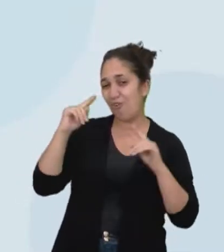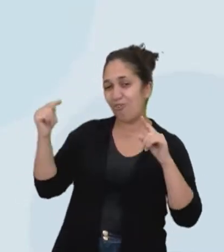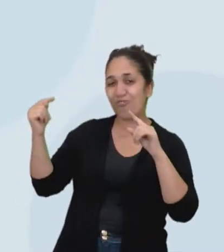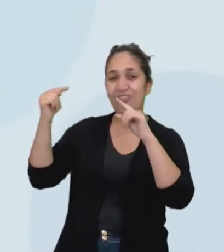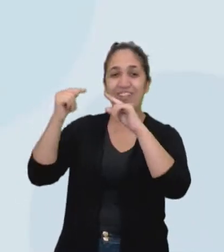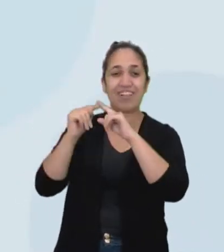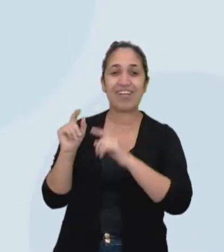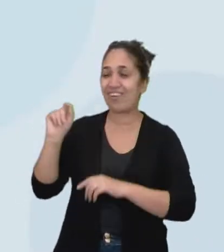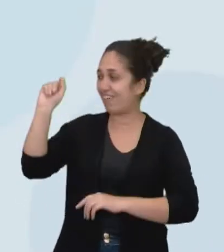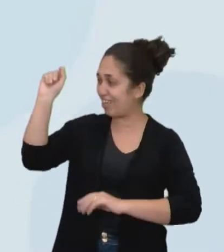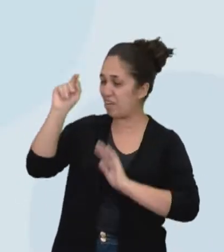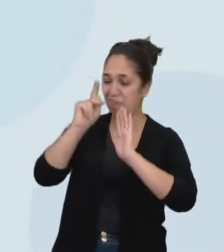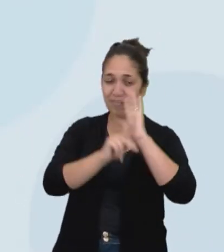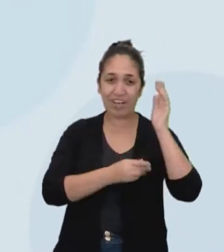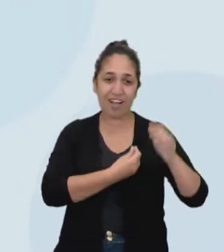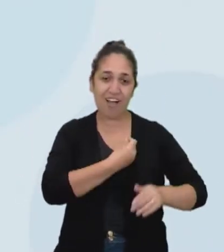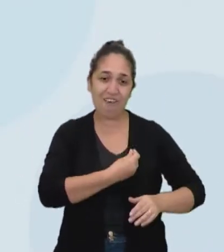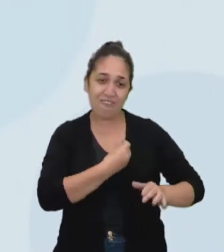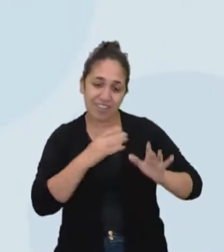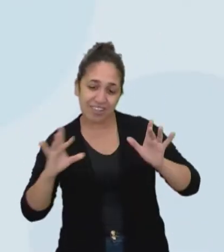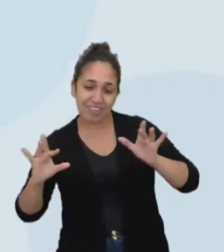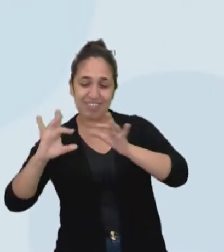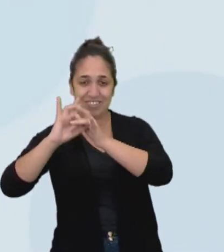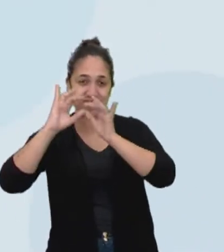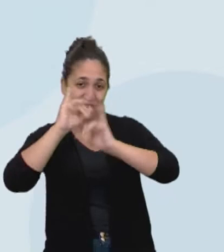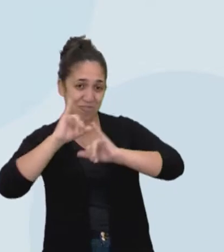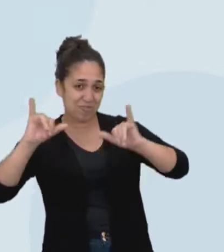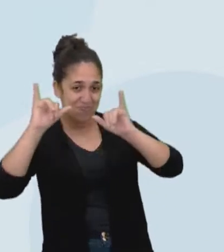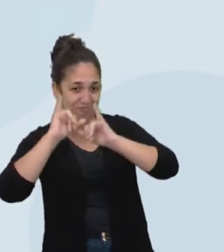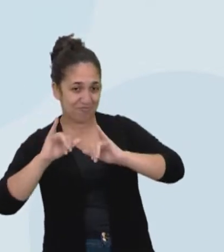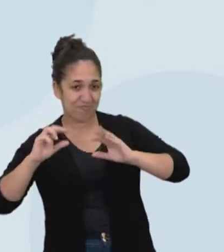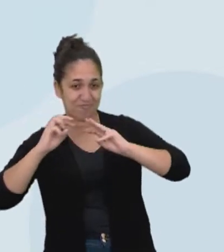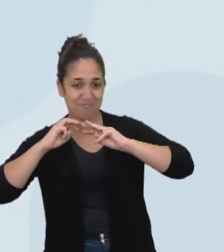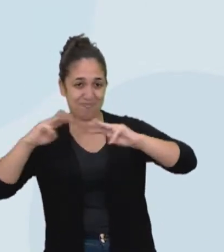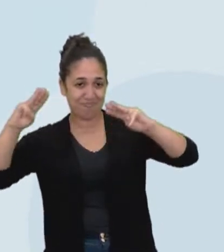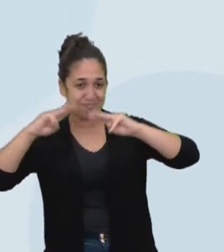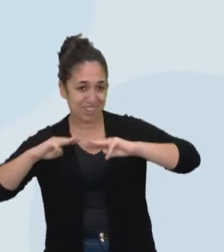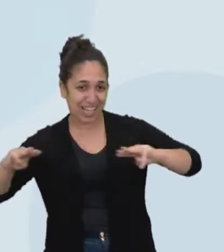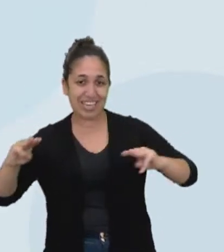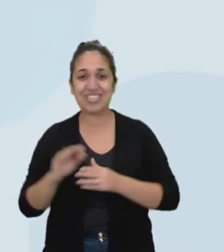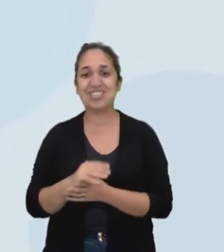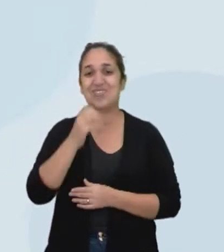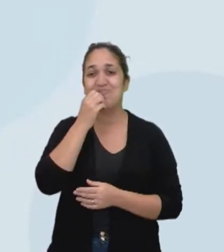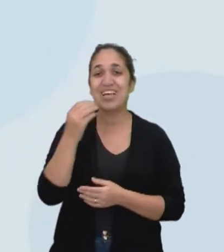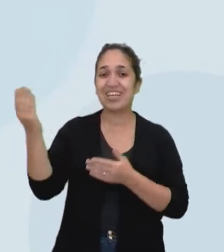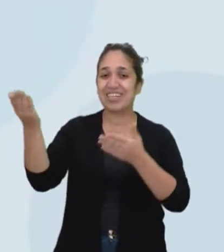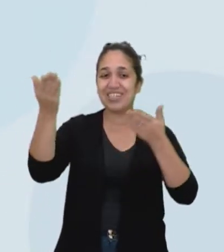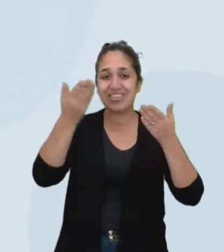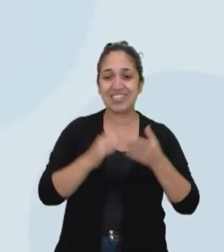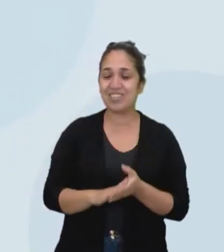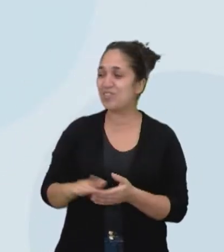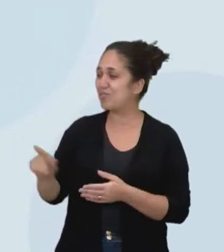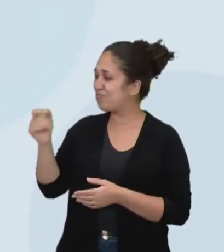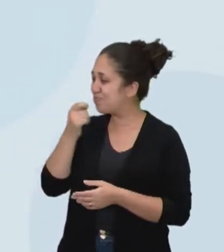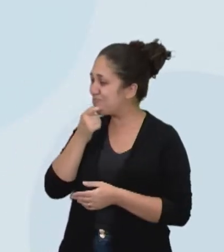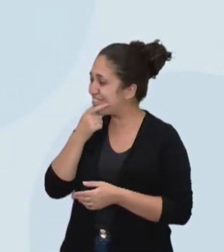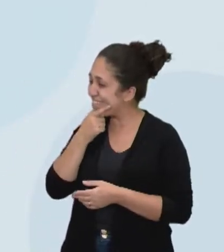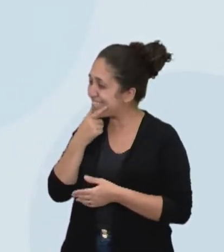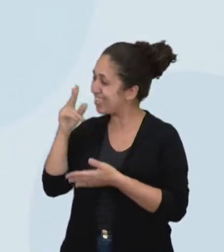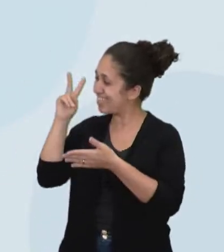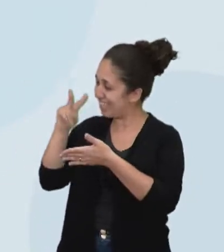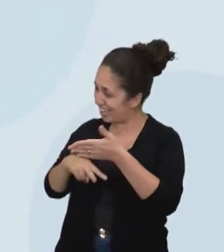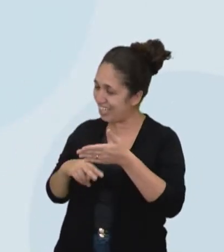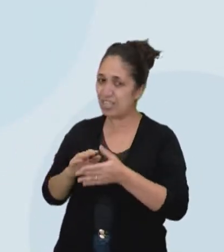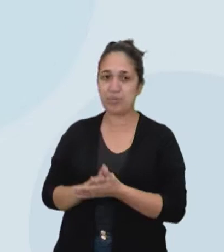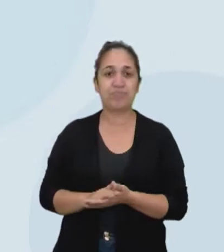nosso projeto de vida com marketing. Temos sempre o nosso momento de seja bem-vindo. Pro Fernanda, você pode ler para nós?